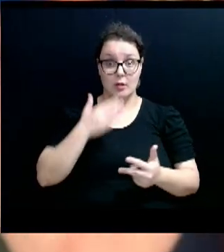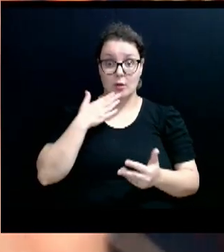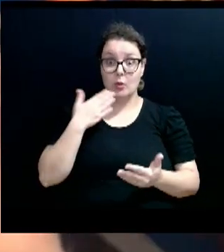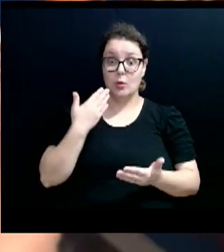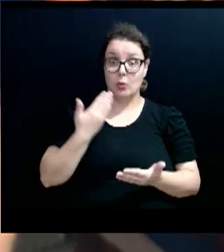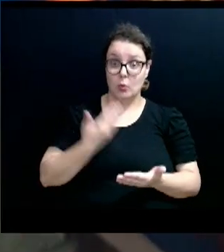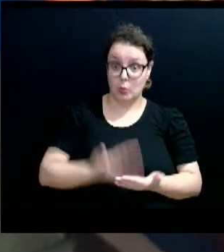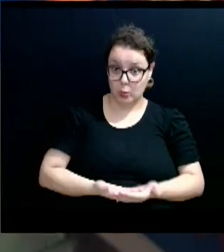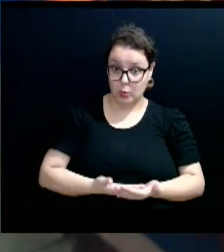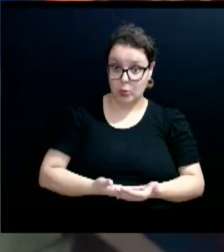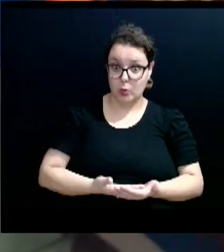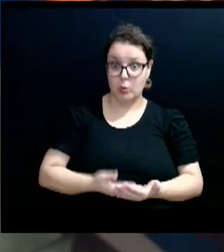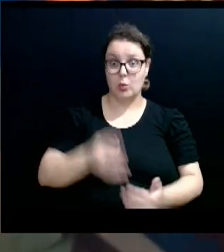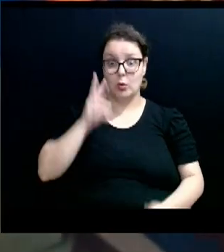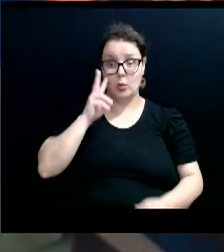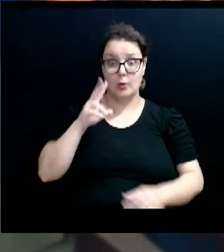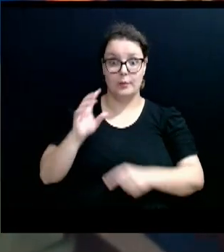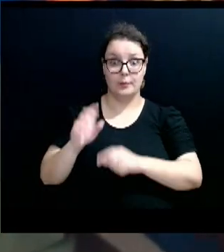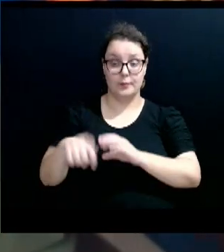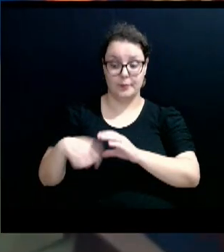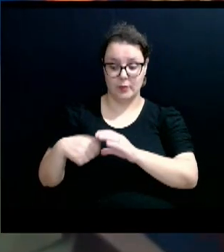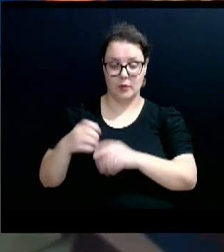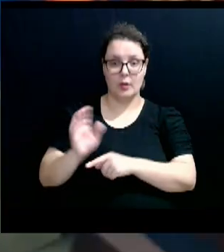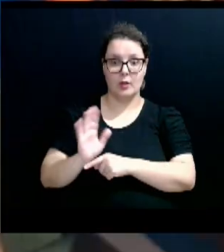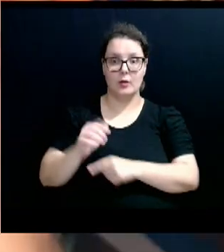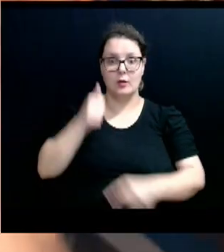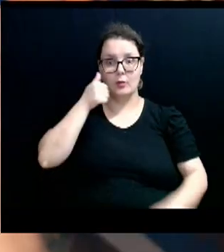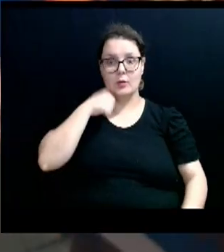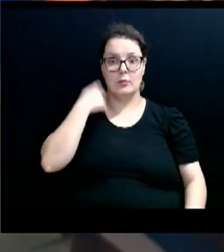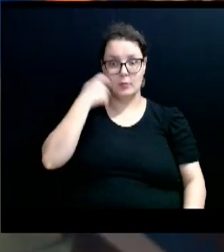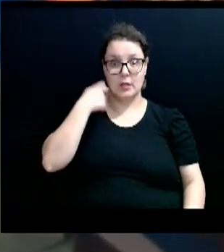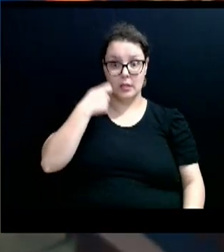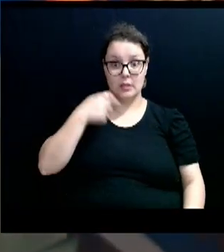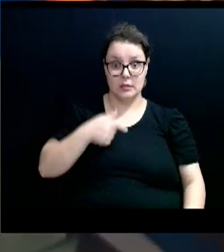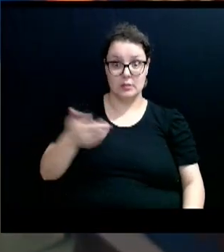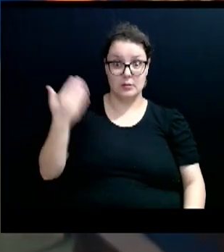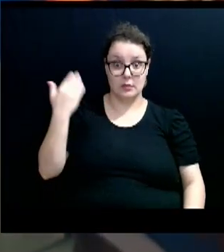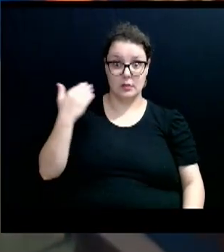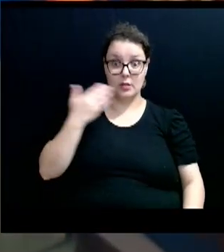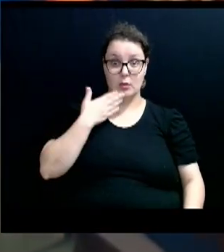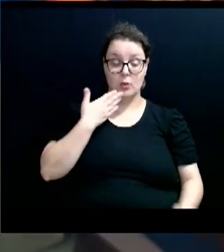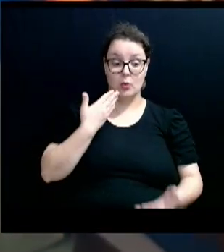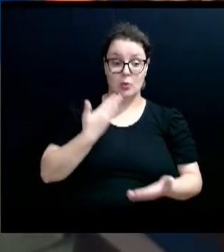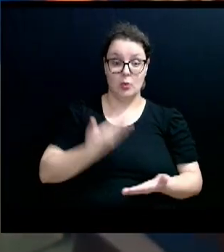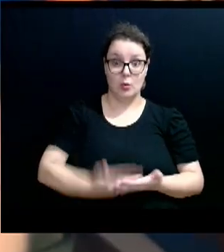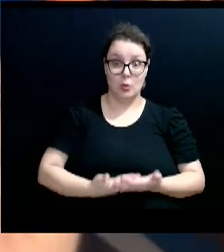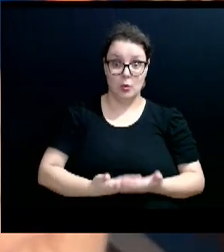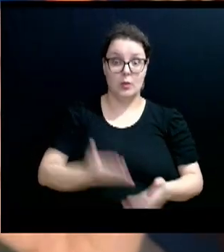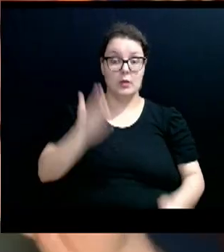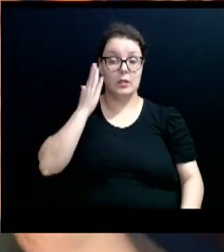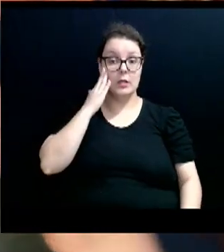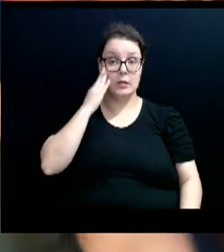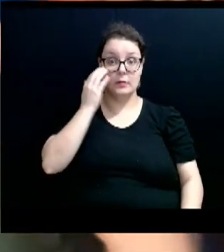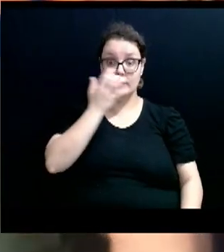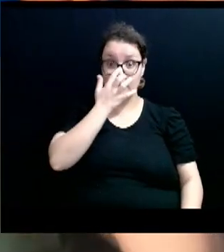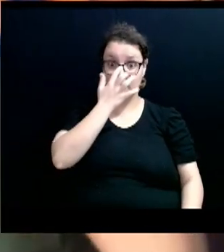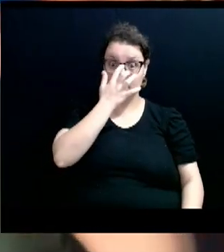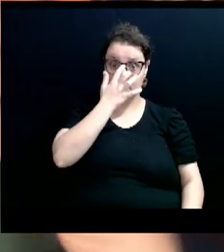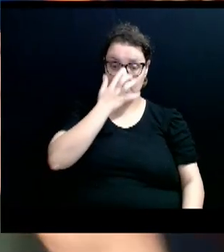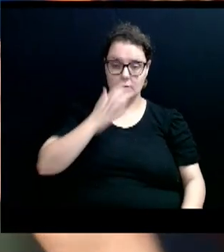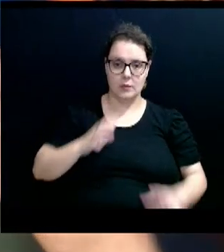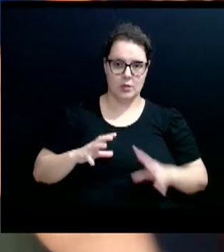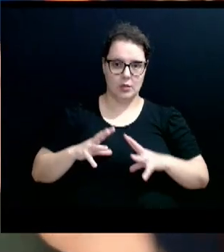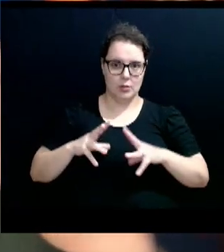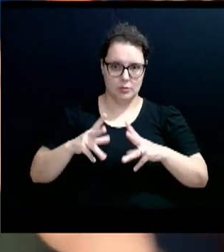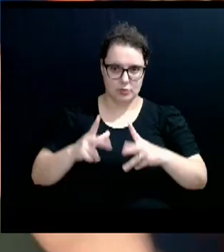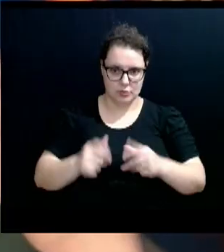vi um vídeo de uma atriz na semana passada, eu fiquei chocada em saber é que toda essa tecnologia